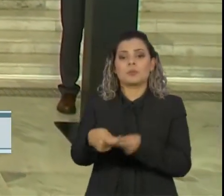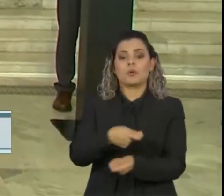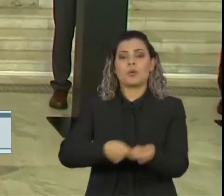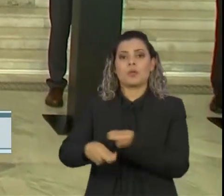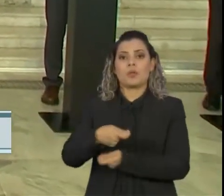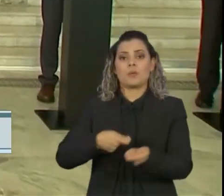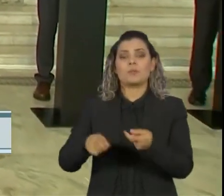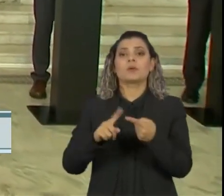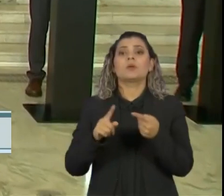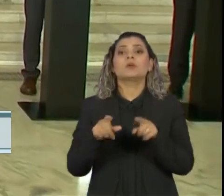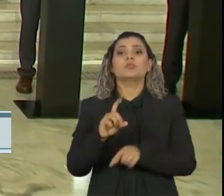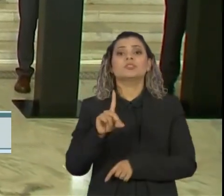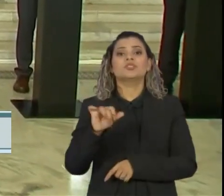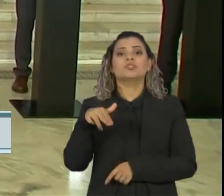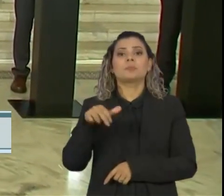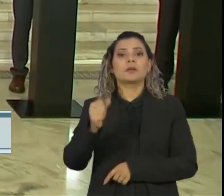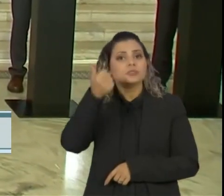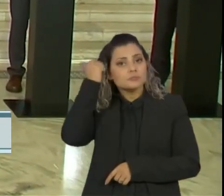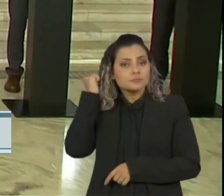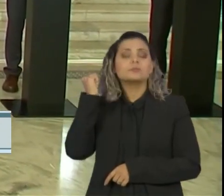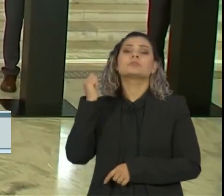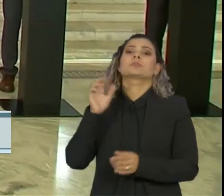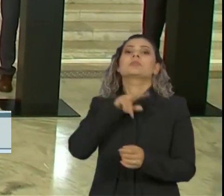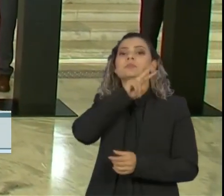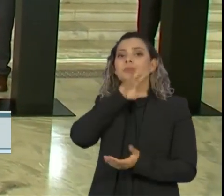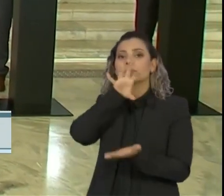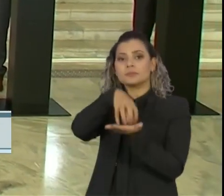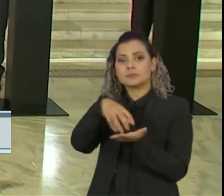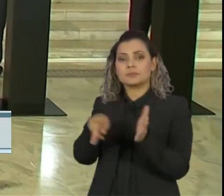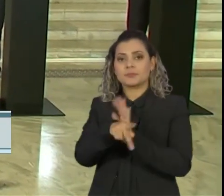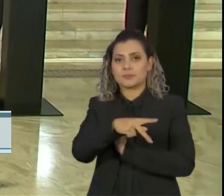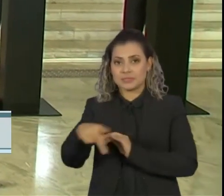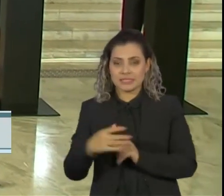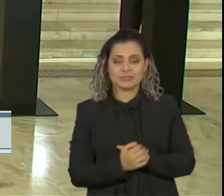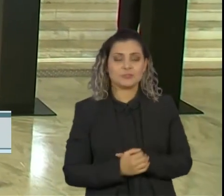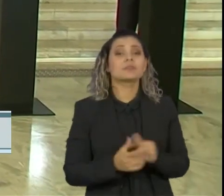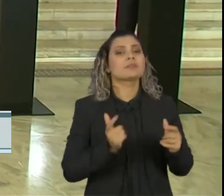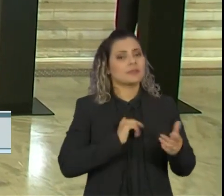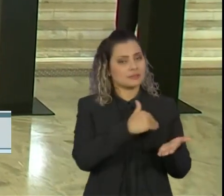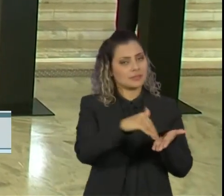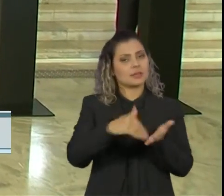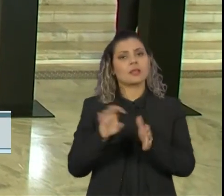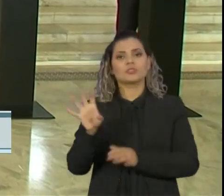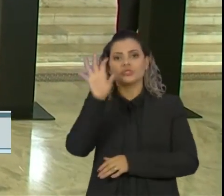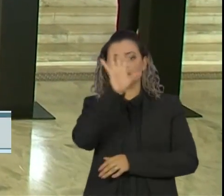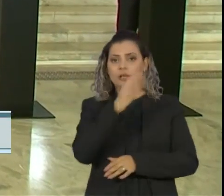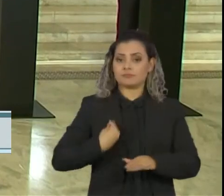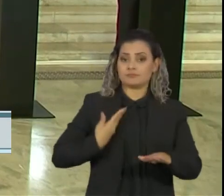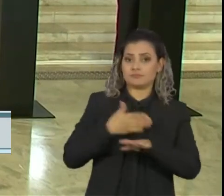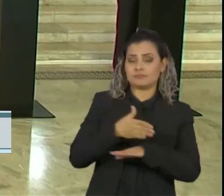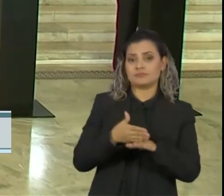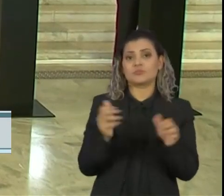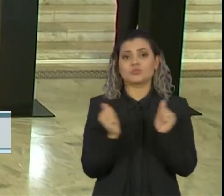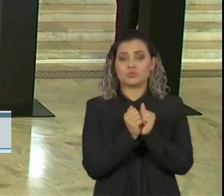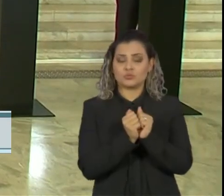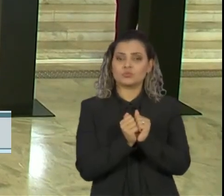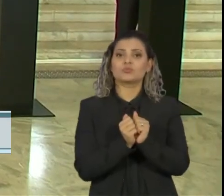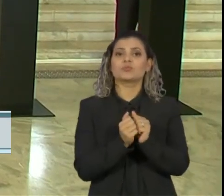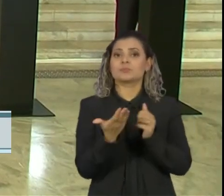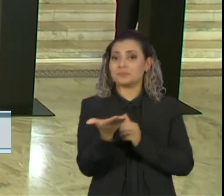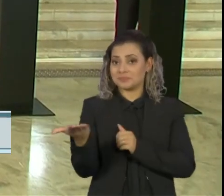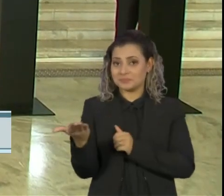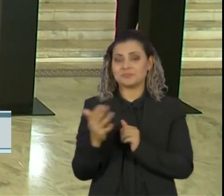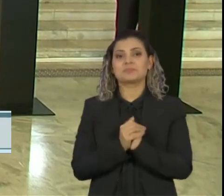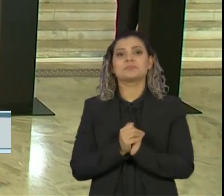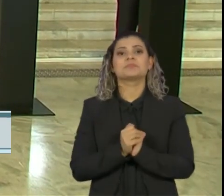Dimas Covas, presidente do Instituto Butantan. Temos também secretários de Estado que estão aqui ao lado, não